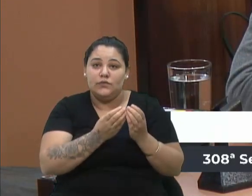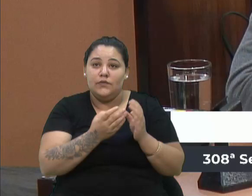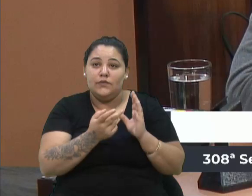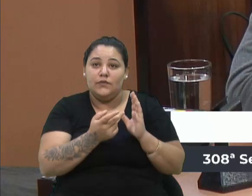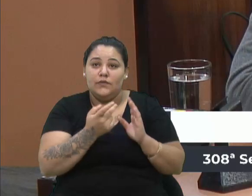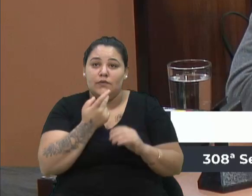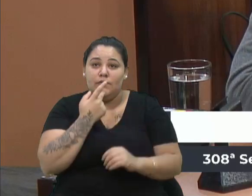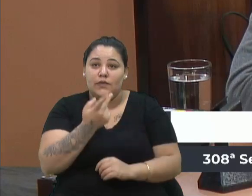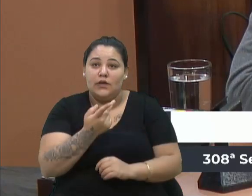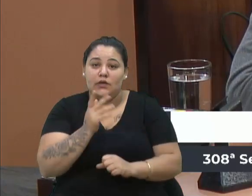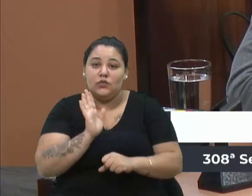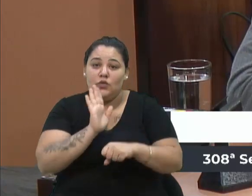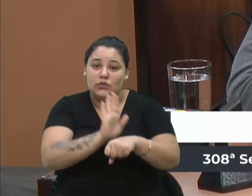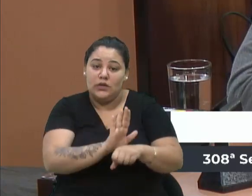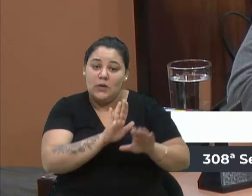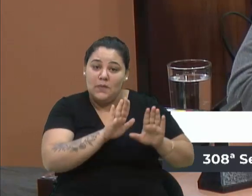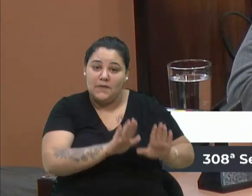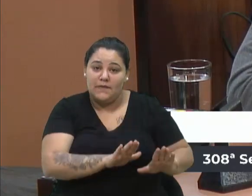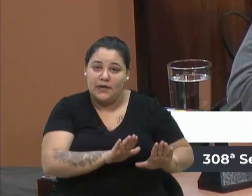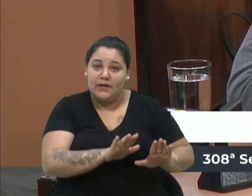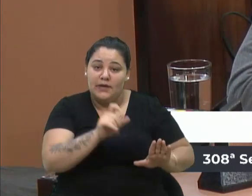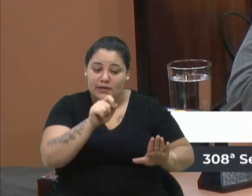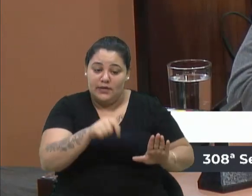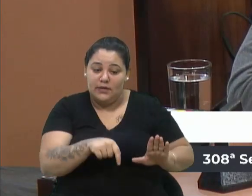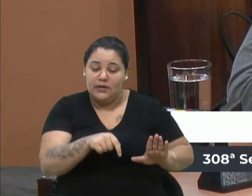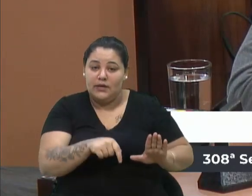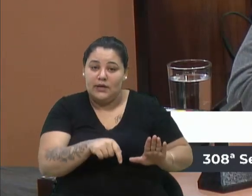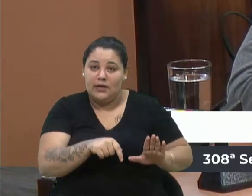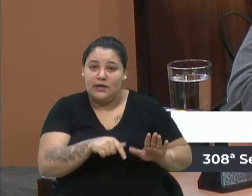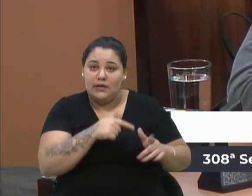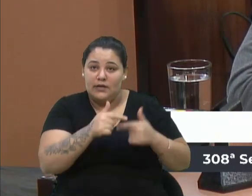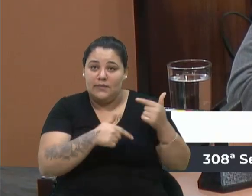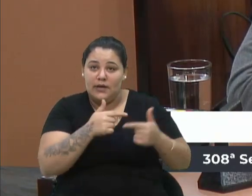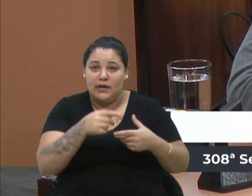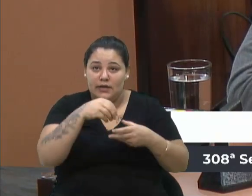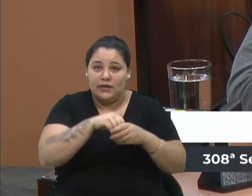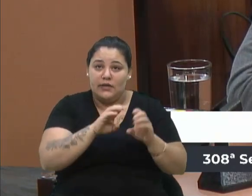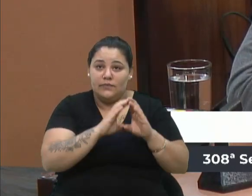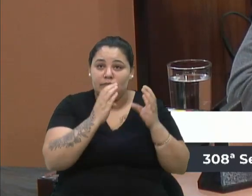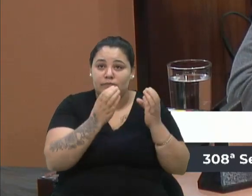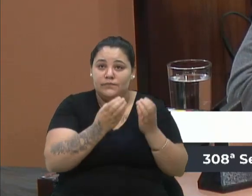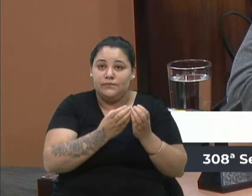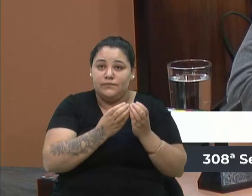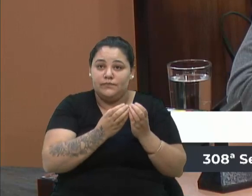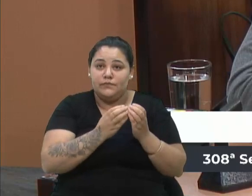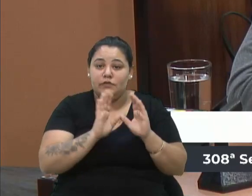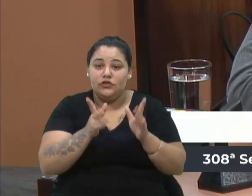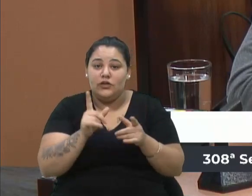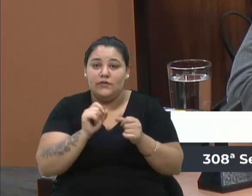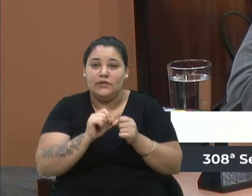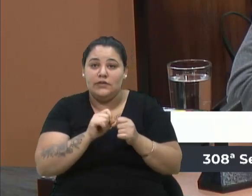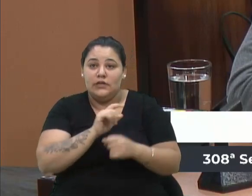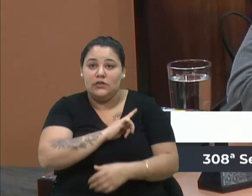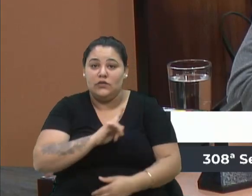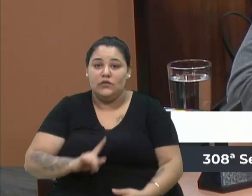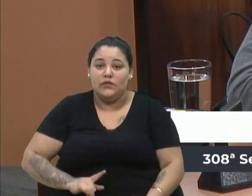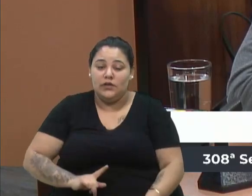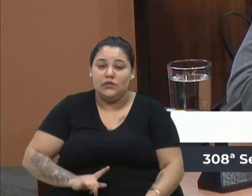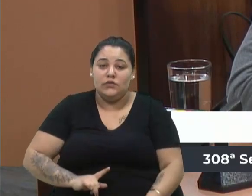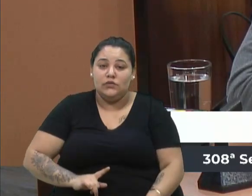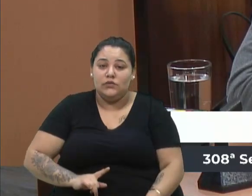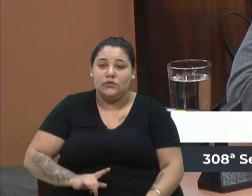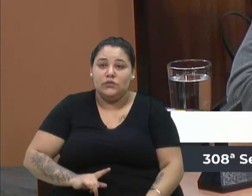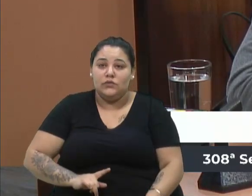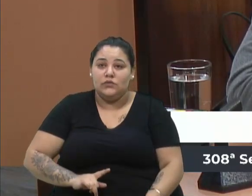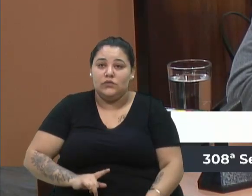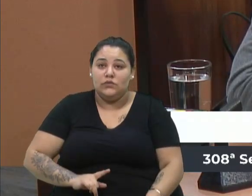auxílio permanência para quem atuar no policiamento comunitário que isso já era feito no governo Sartori no